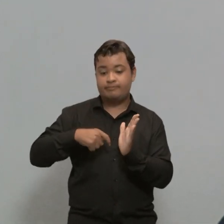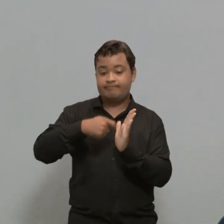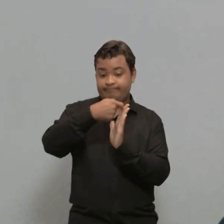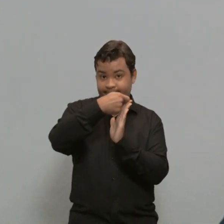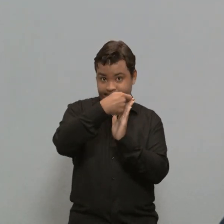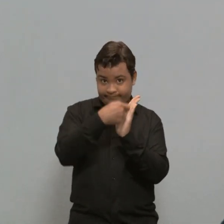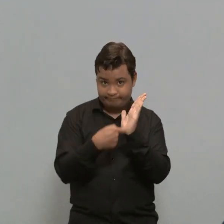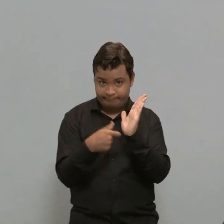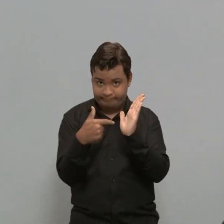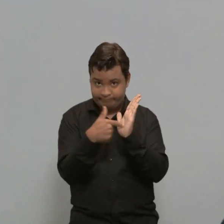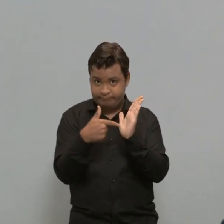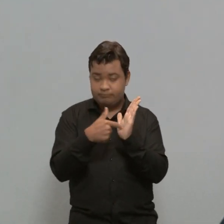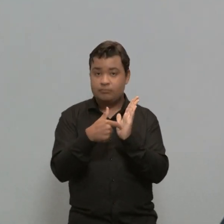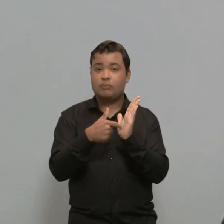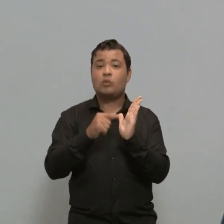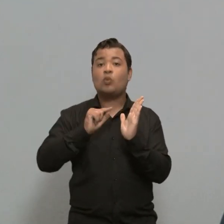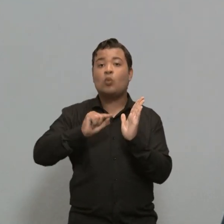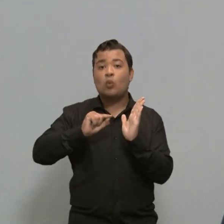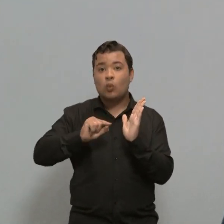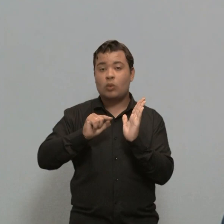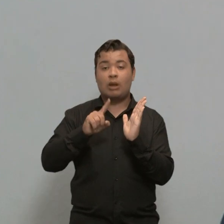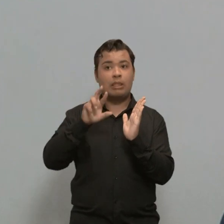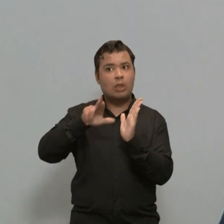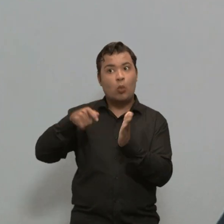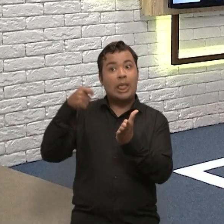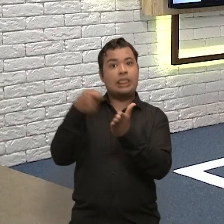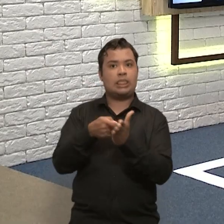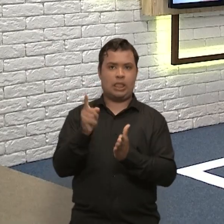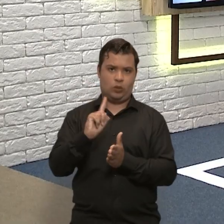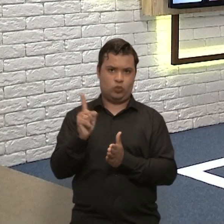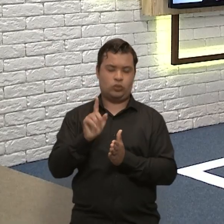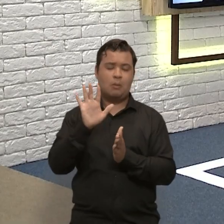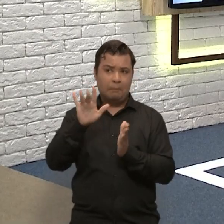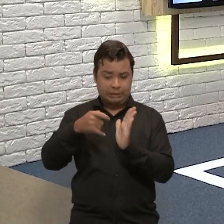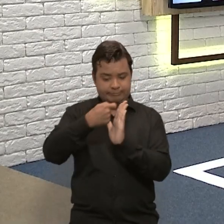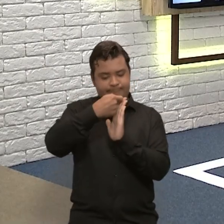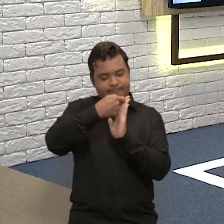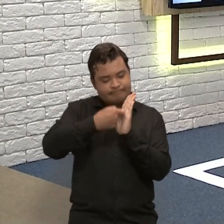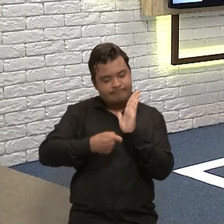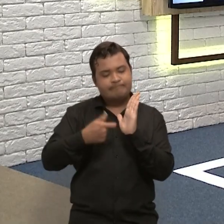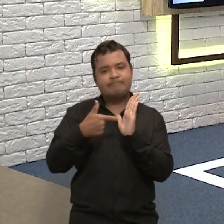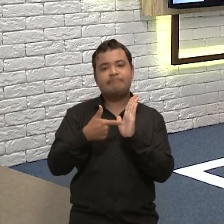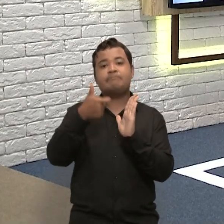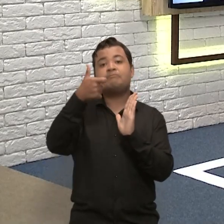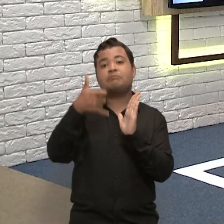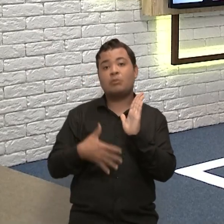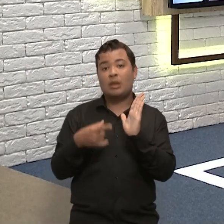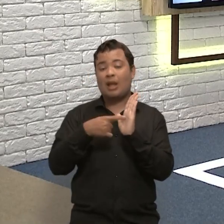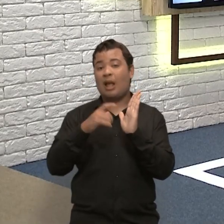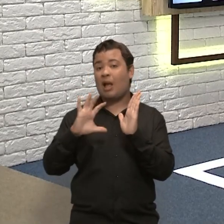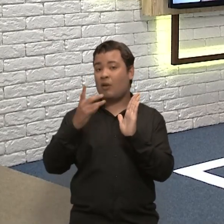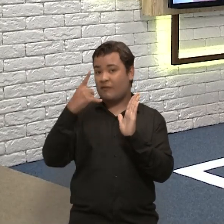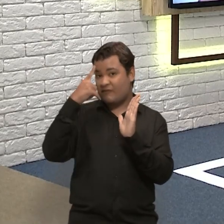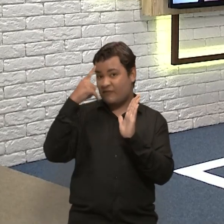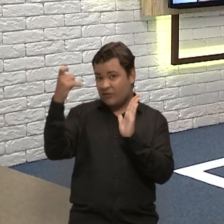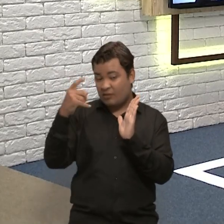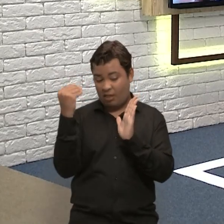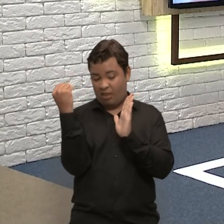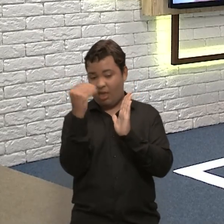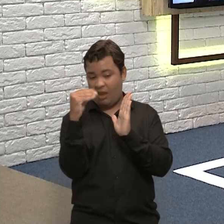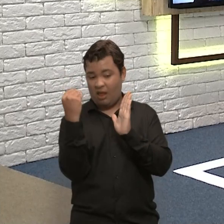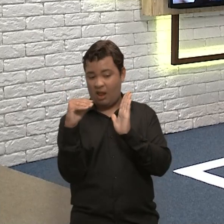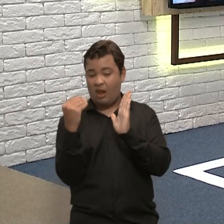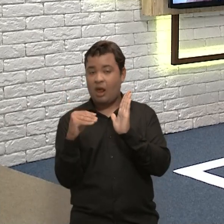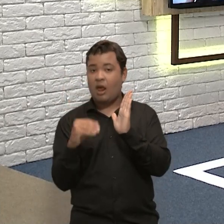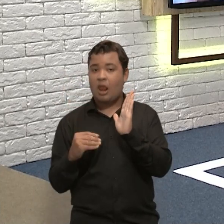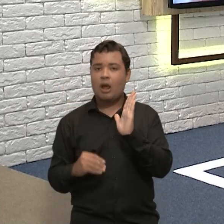não é denúncia, tá? Importante destacar, porque é por meio dessa notificação que vai desencadear uma série de cuidados